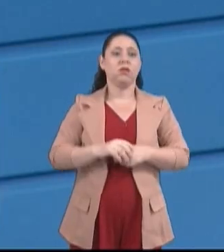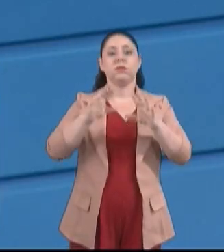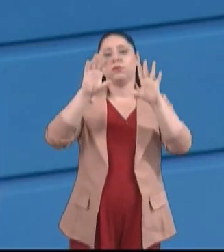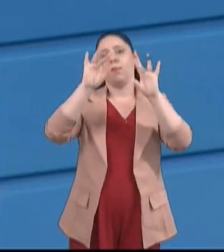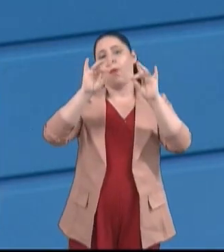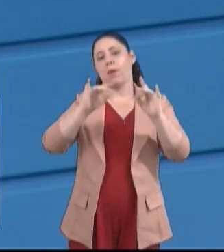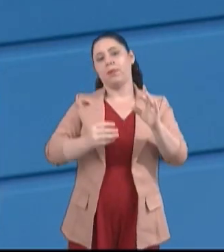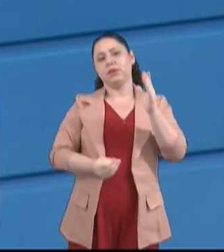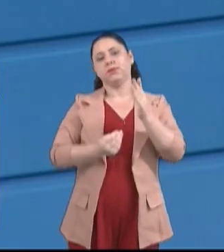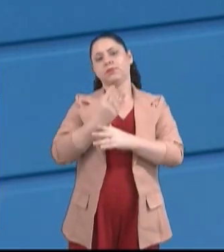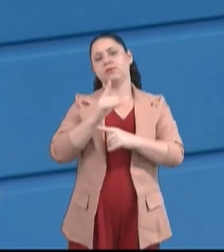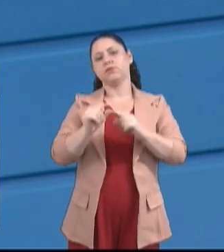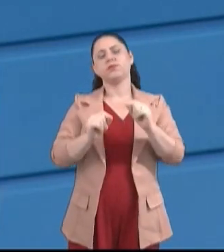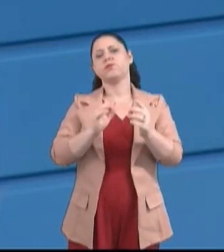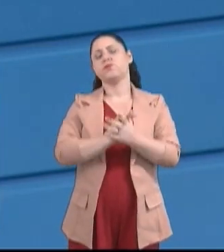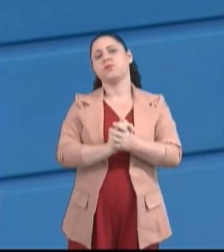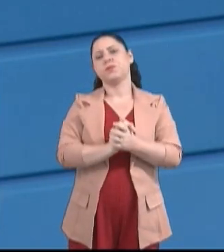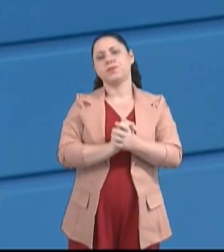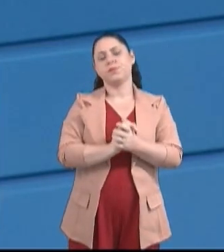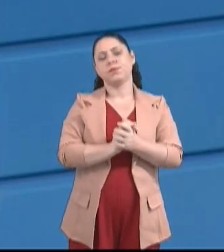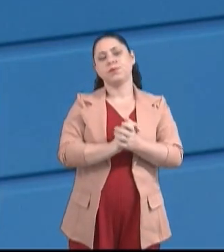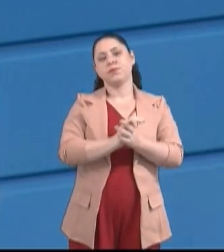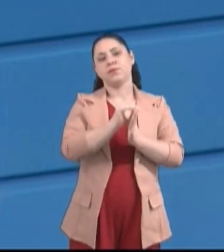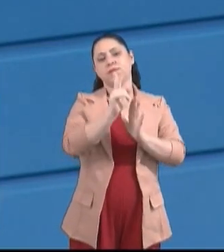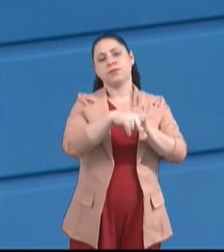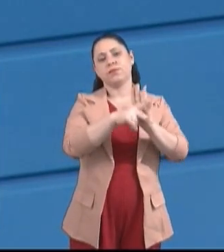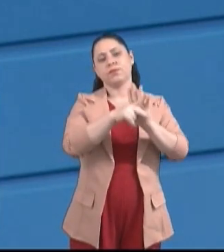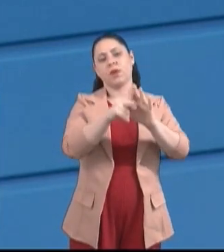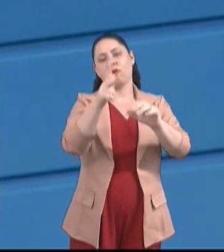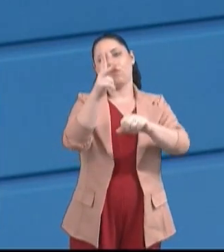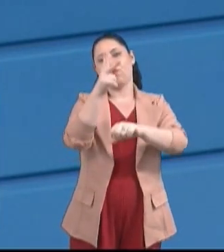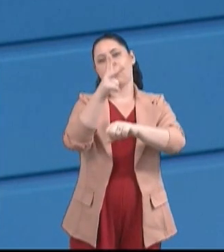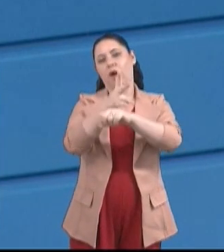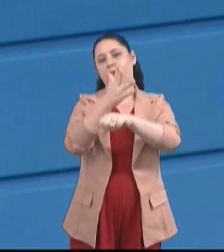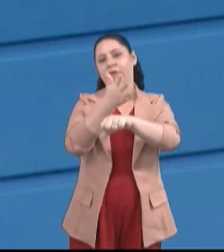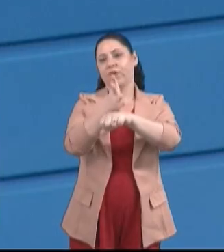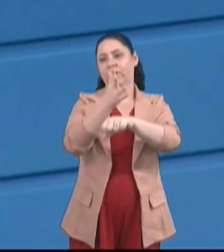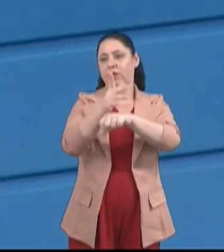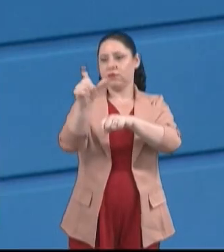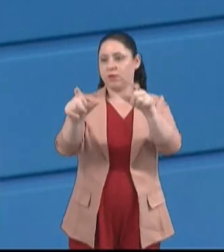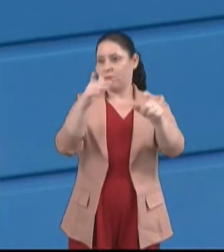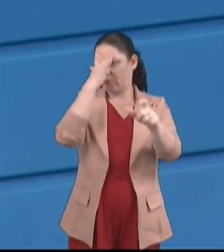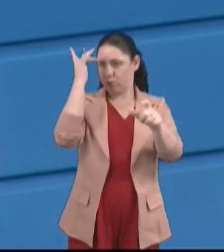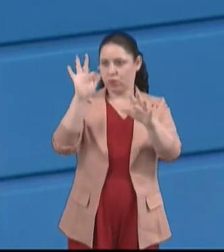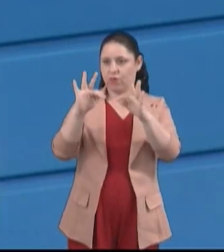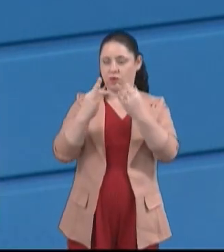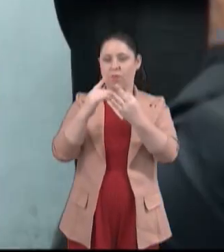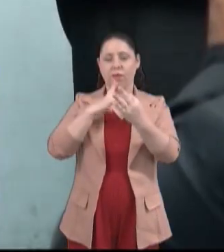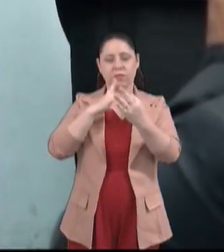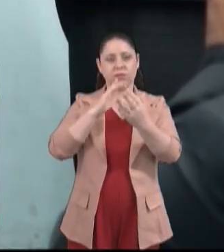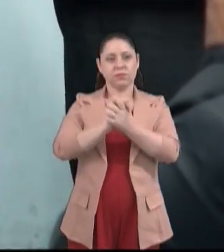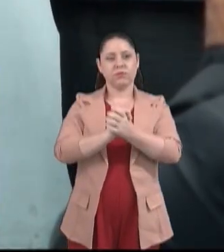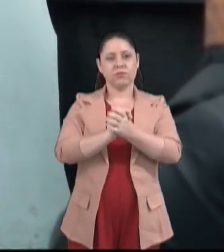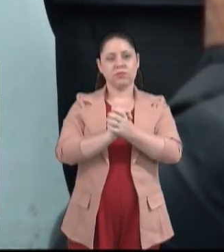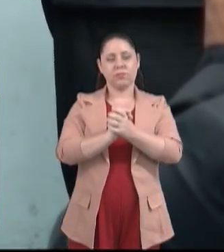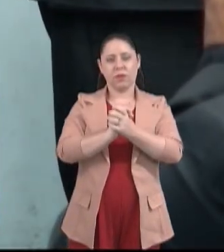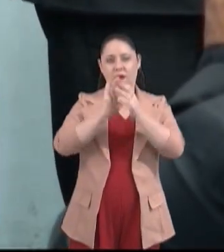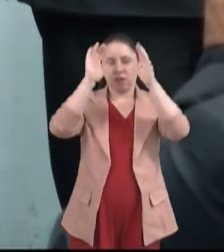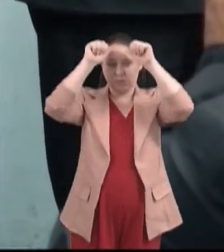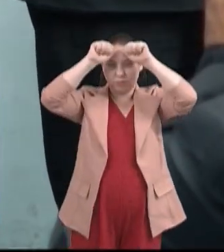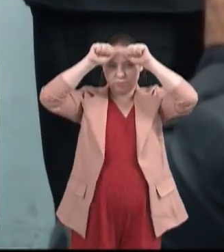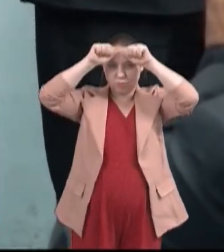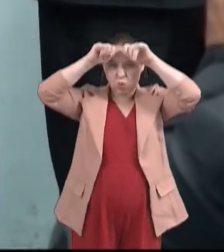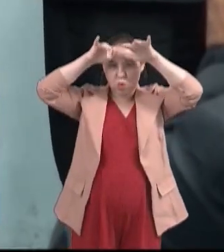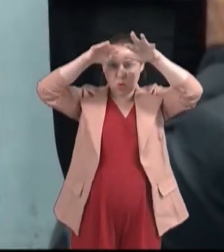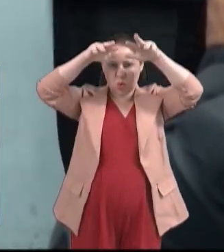Dispõe sobre a criação de um programa de vídeo treinamento para familiares de pessoas com transtorno do